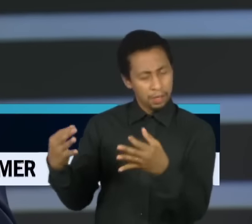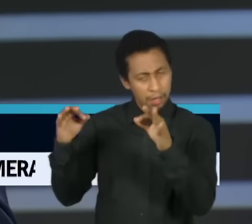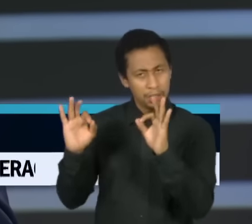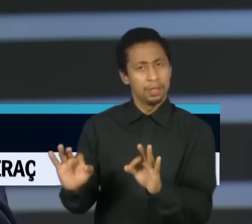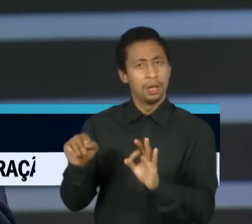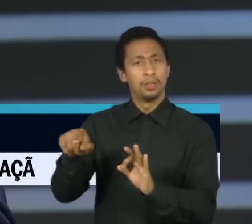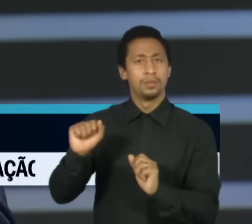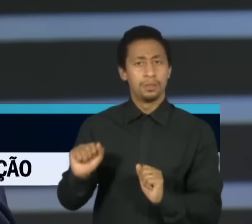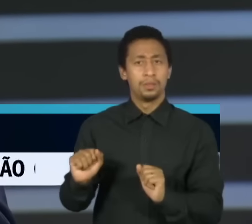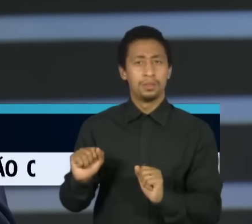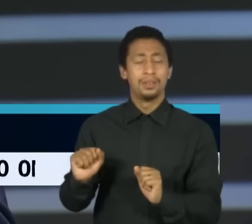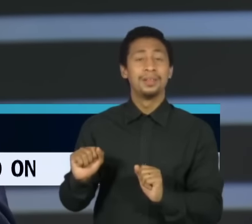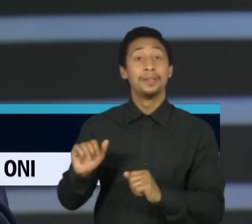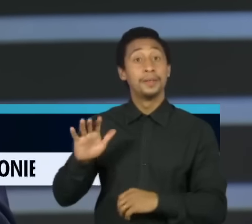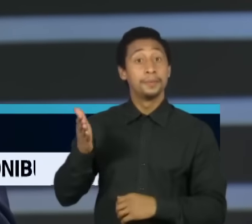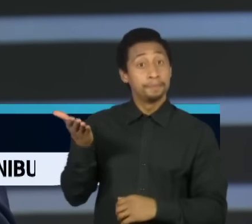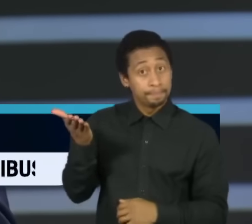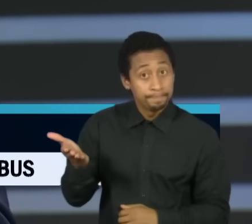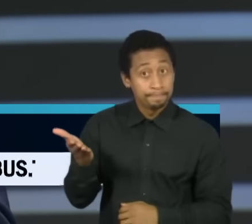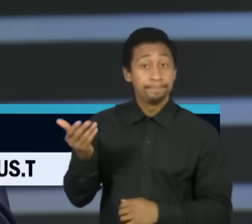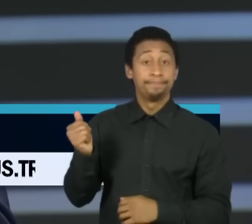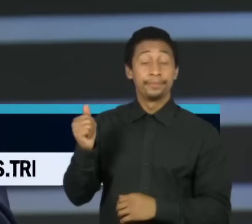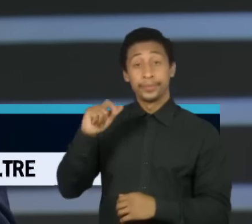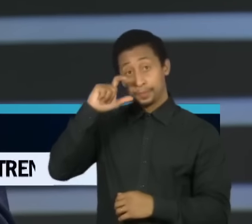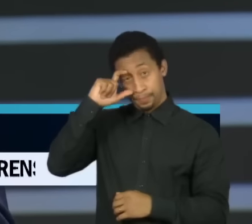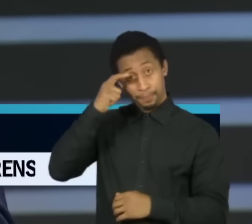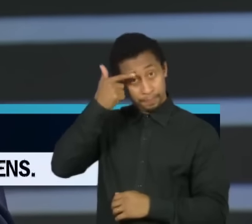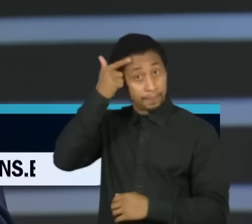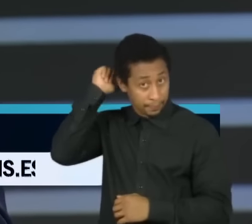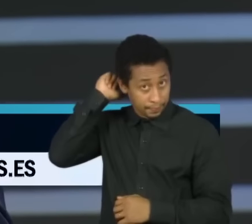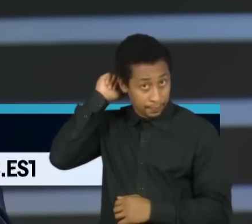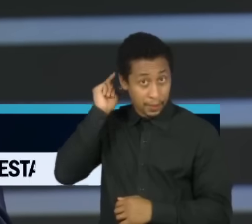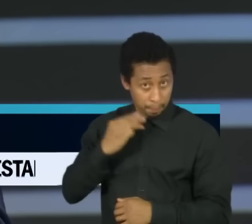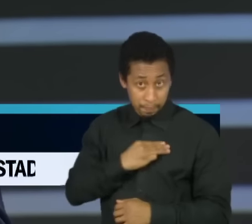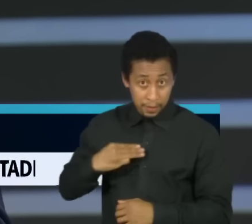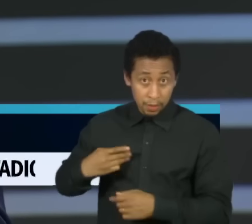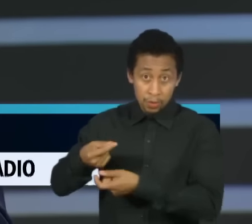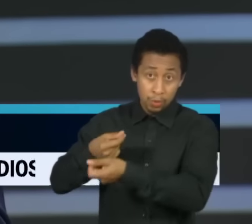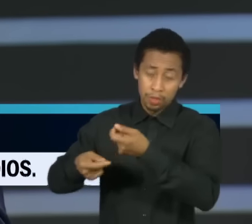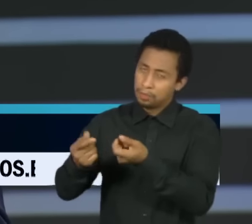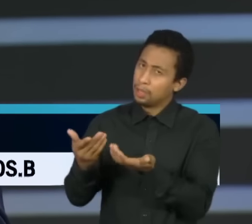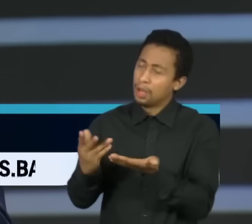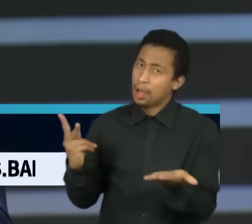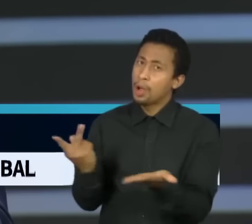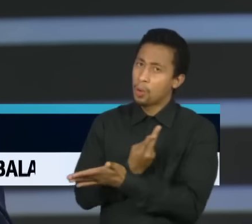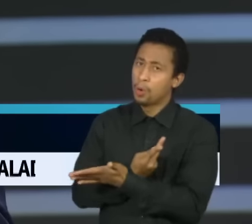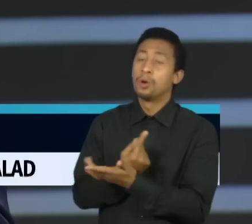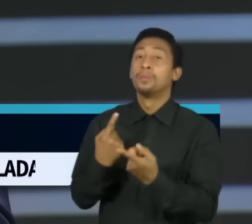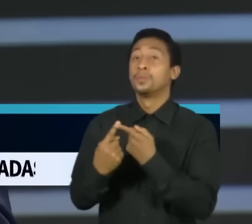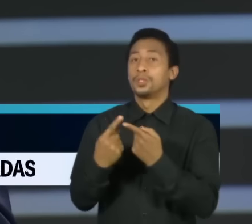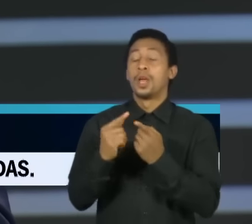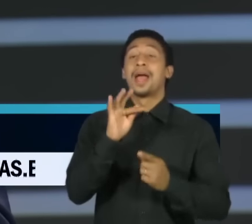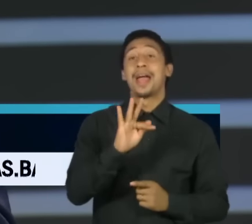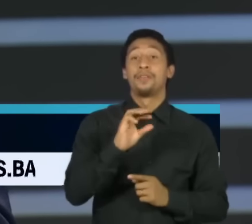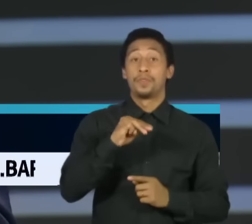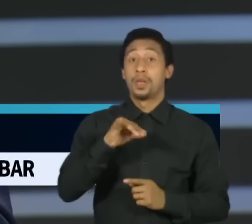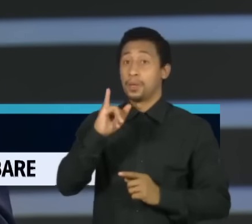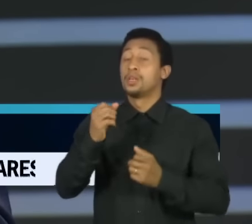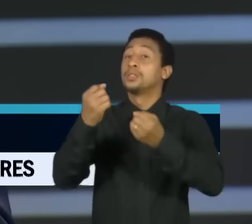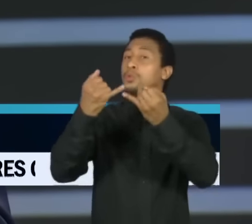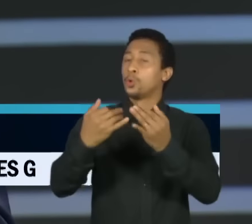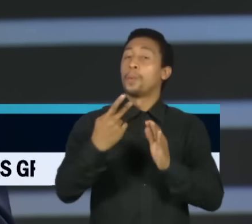Essa atitude tomada pelo atual ministro da Economia é um equívoco. Quando o FMI falou de cerca de menos 9% da queda do PIB